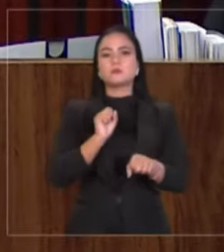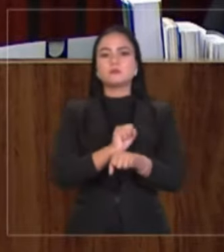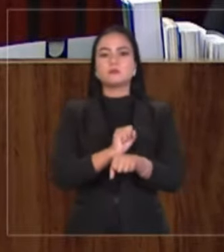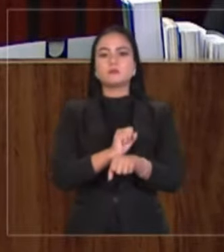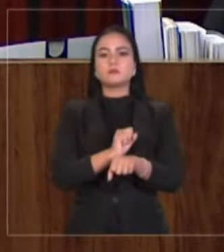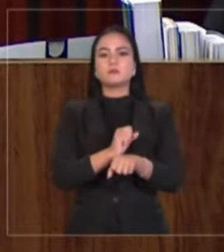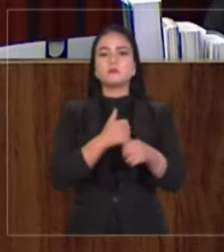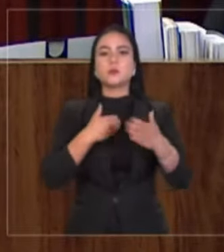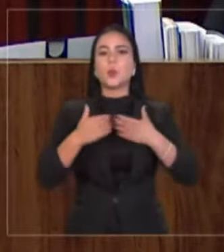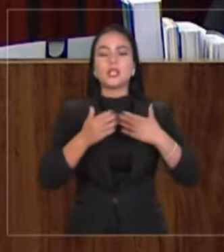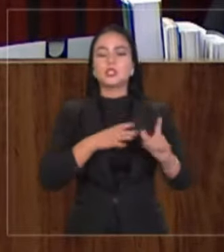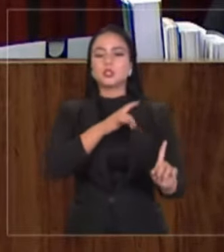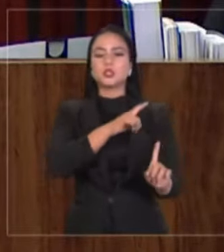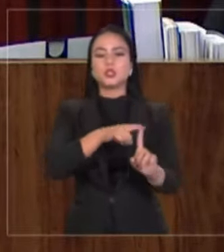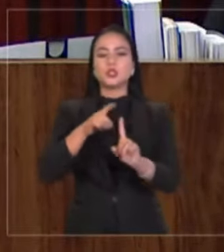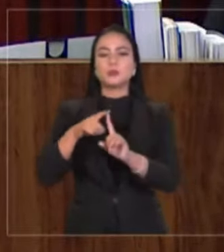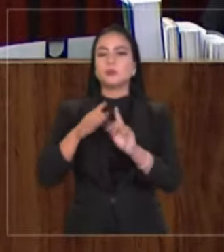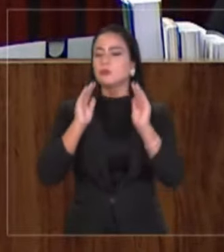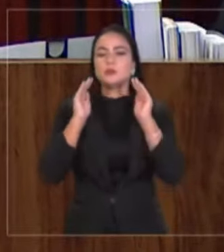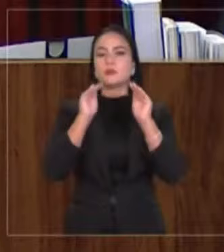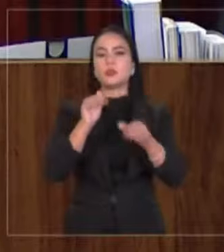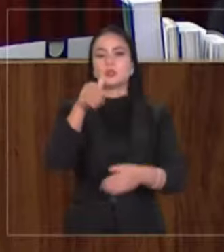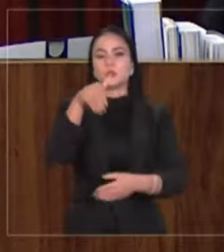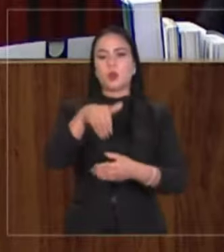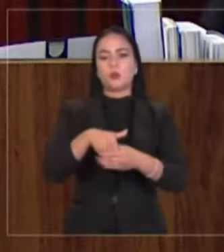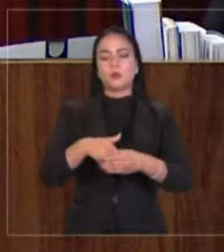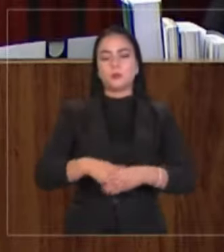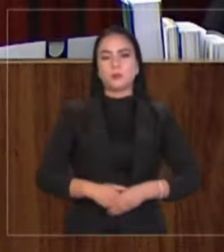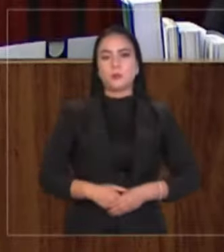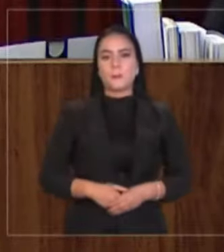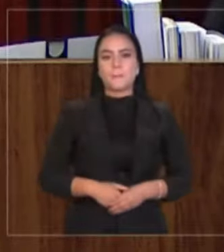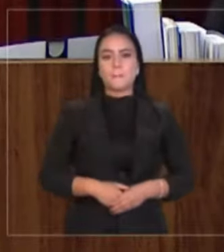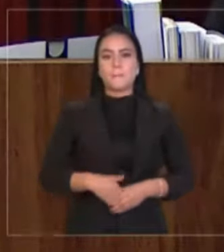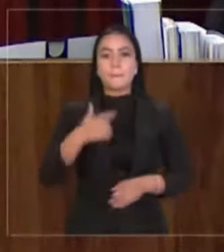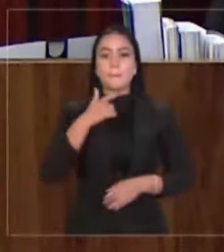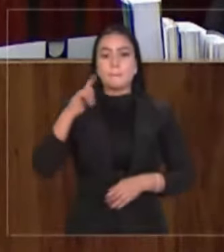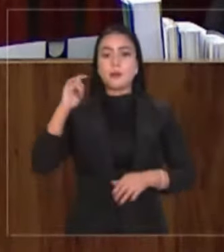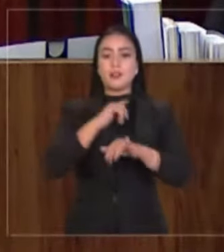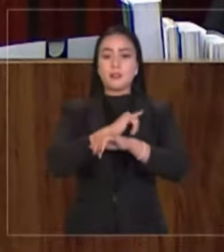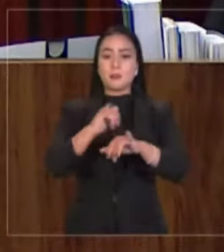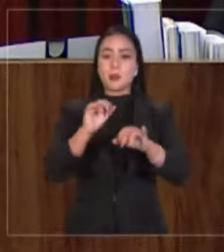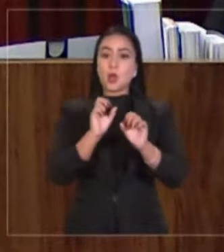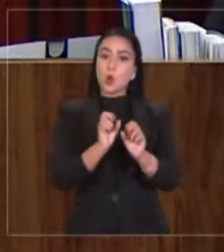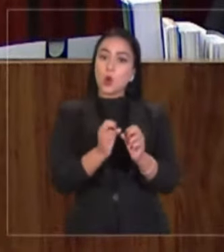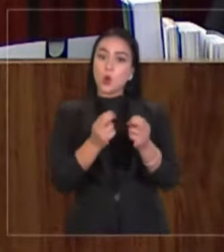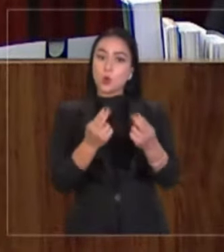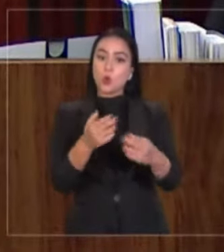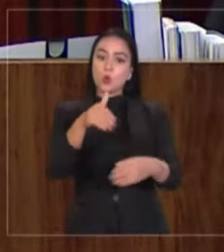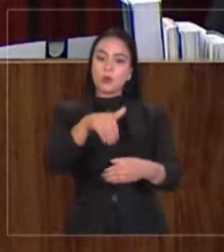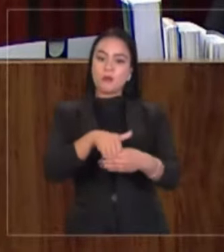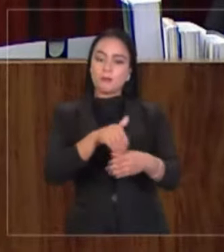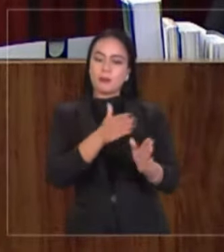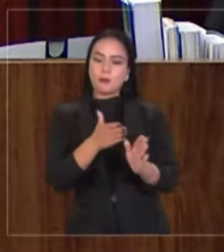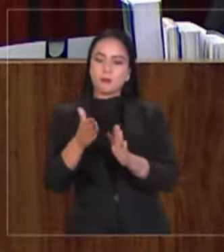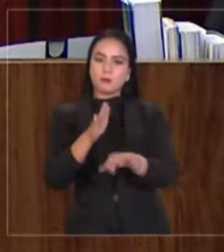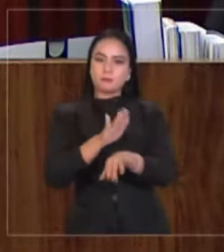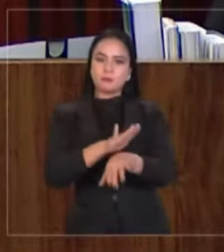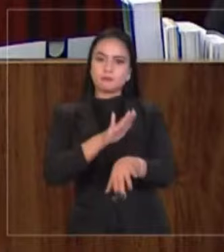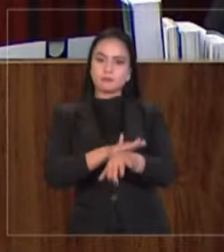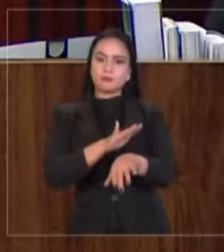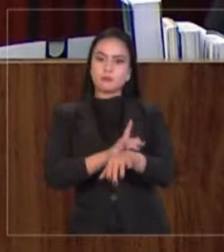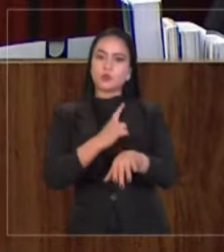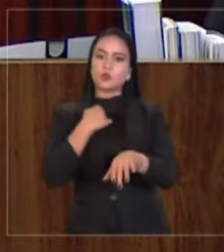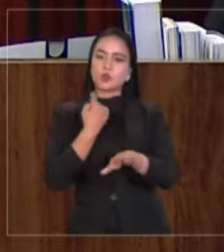qualquer conotação Eleitoral de pré-campanha ou de campanha também é como nós já